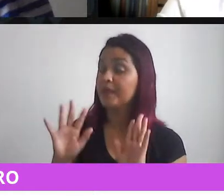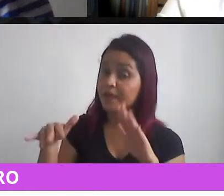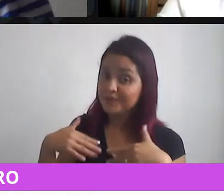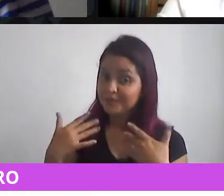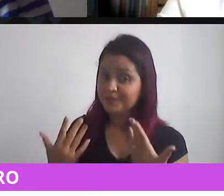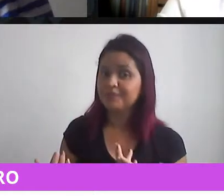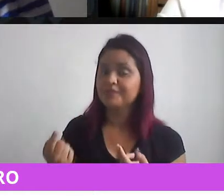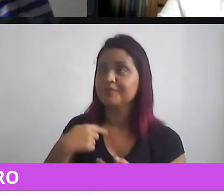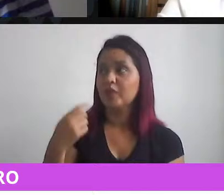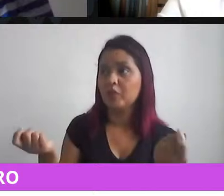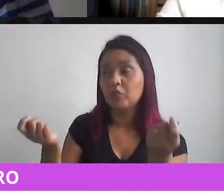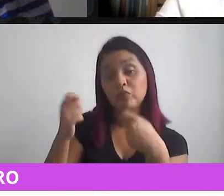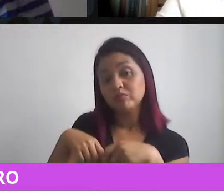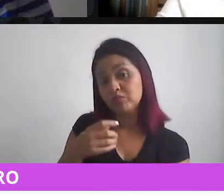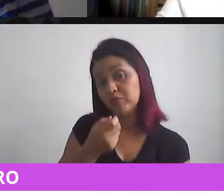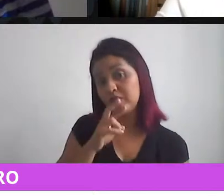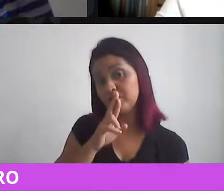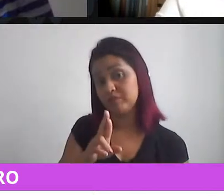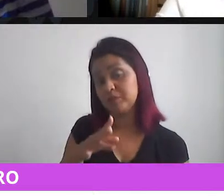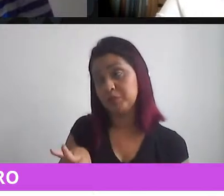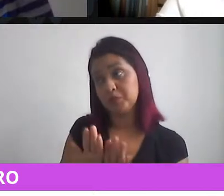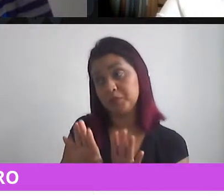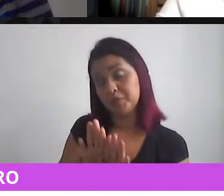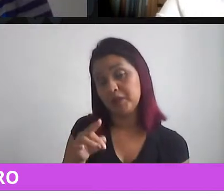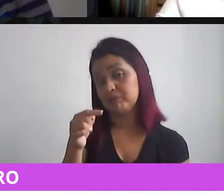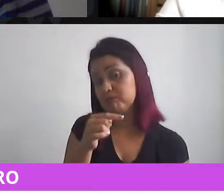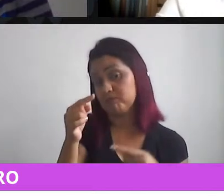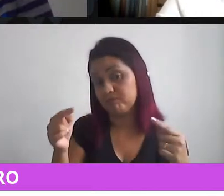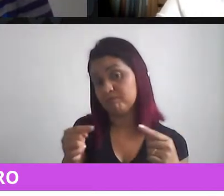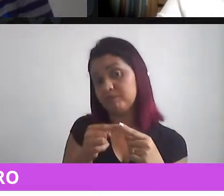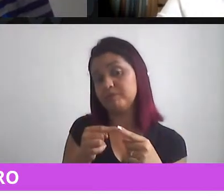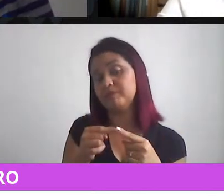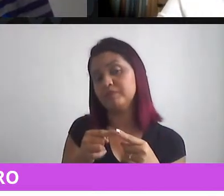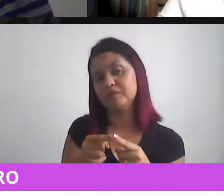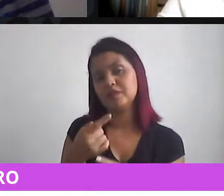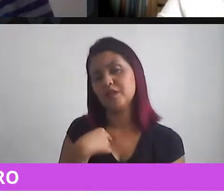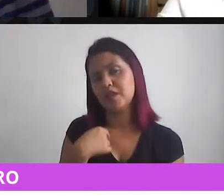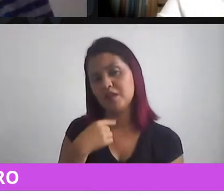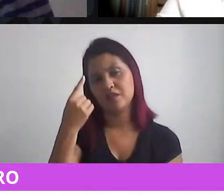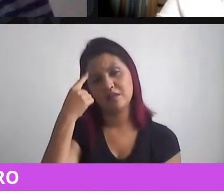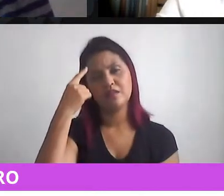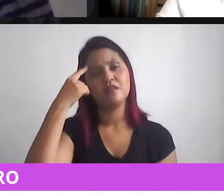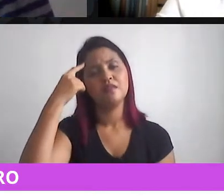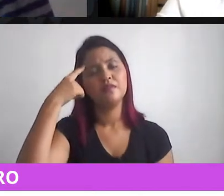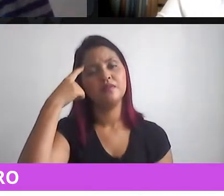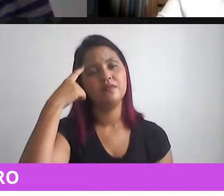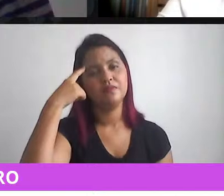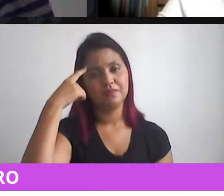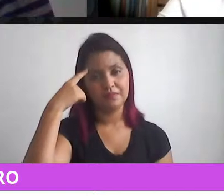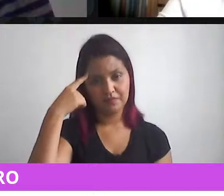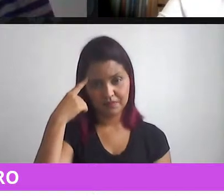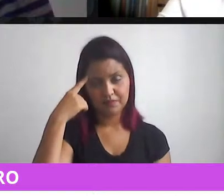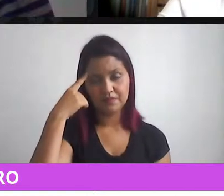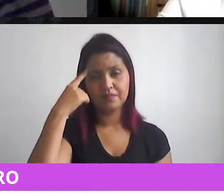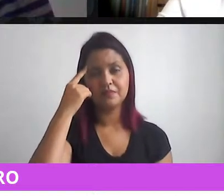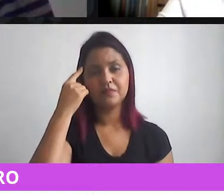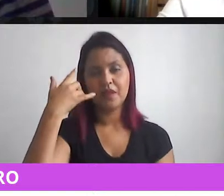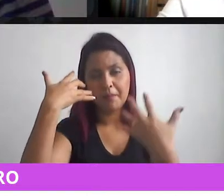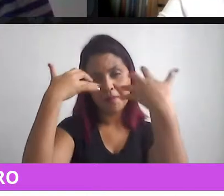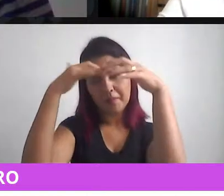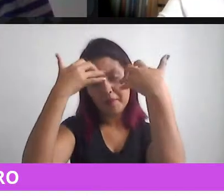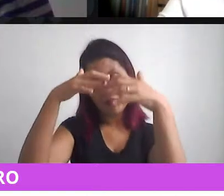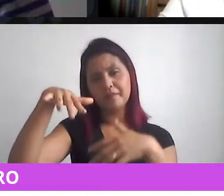eu poderia dizer aí, Danda Nelson, que o que eu incorporo aí da questão mais